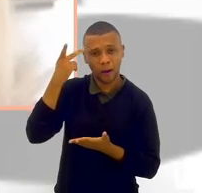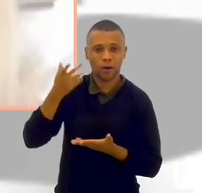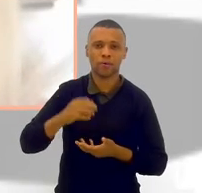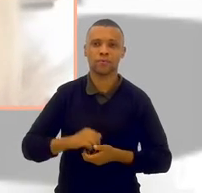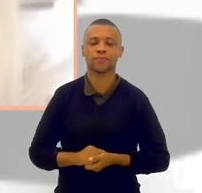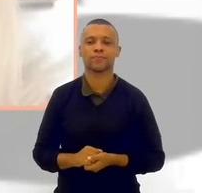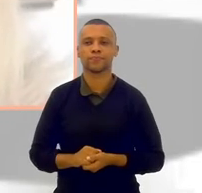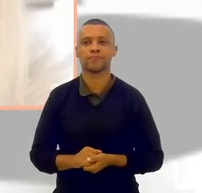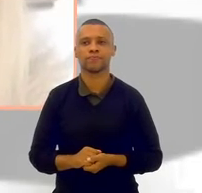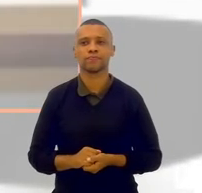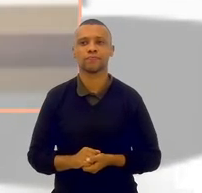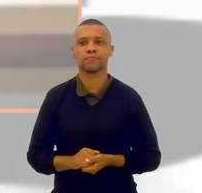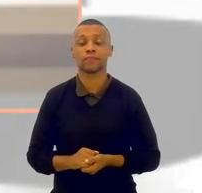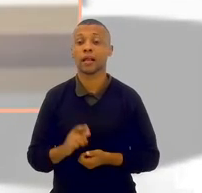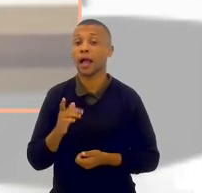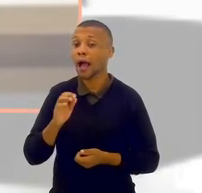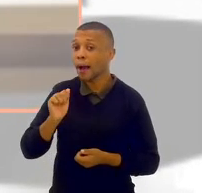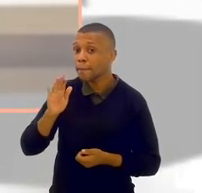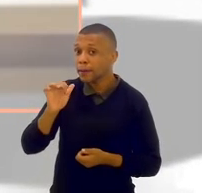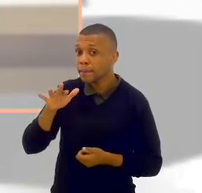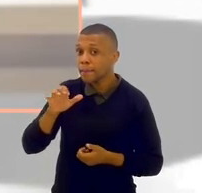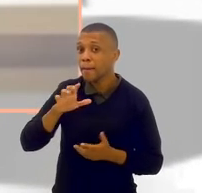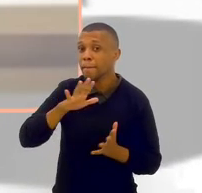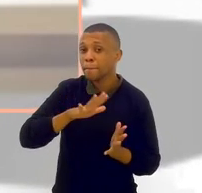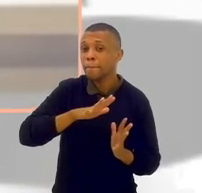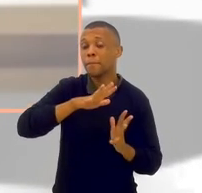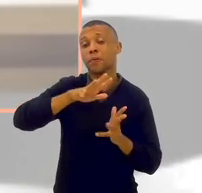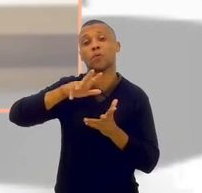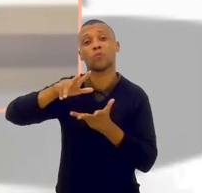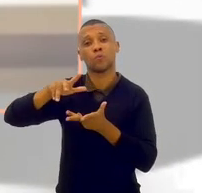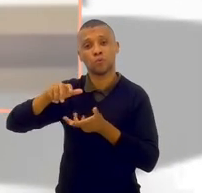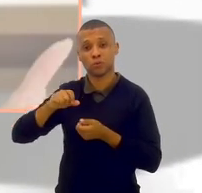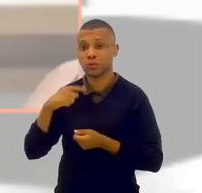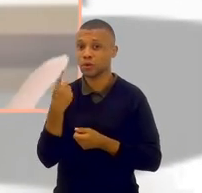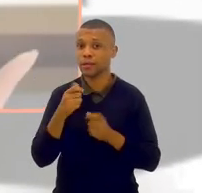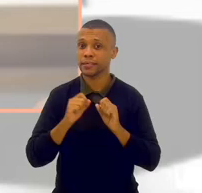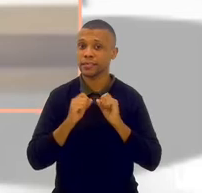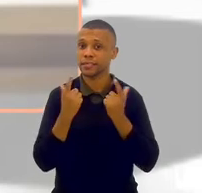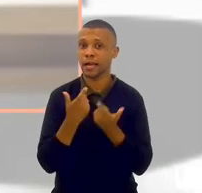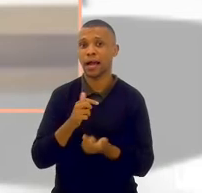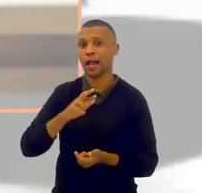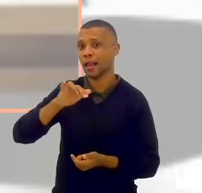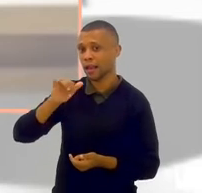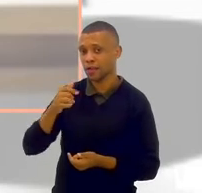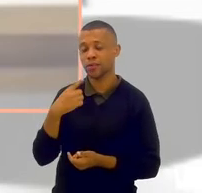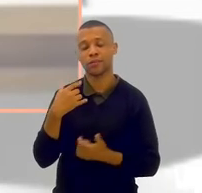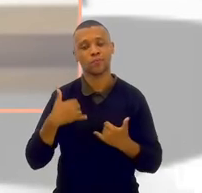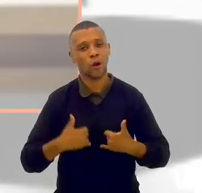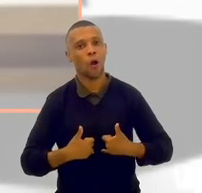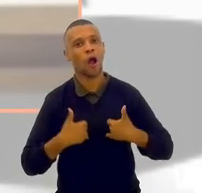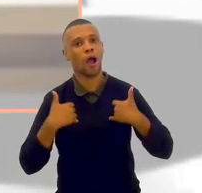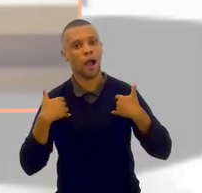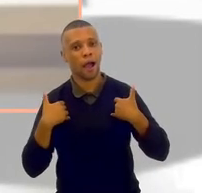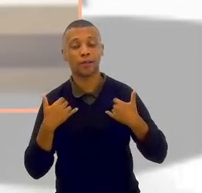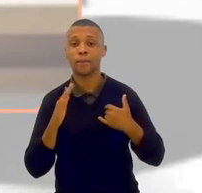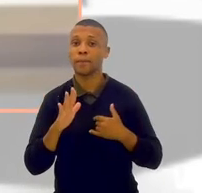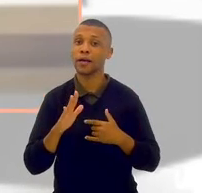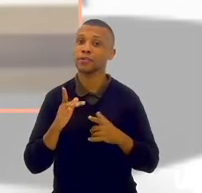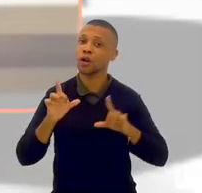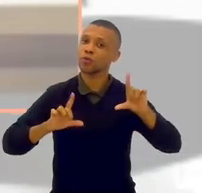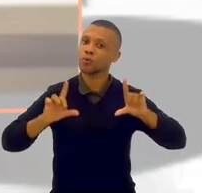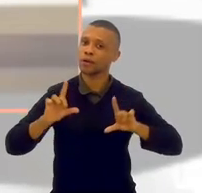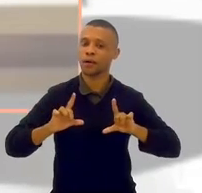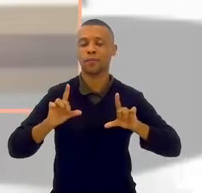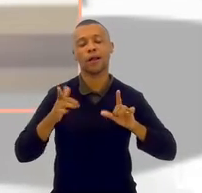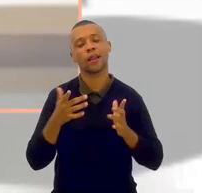do Rio de Janeiro. Pelo Então, mundo, a BIME pelo pelo mundo. mundo. É, o E nós nosso. aqui na LERJ, no Rio de Janeiro, estamos honrados, mas só que o nosso